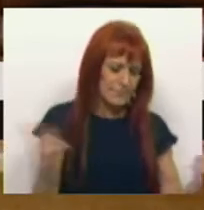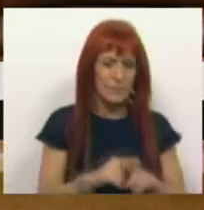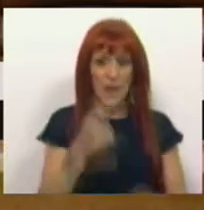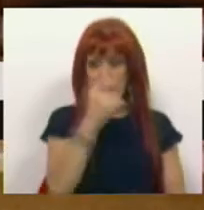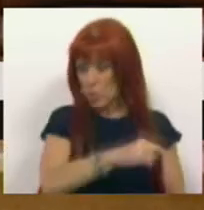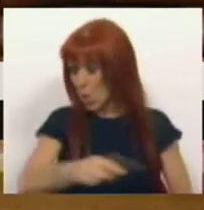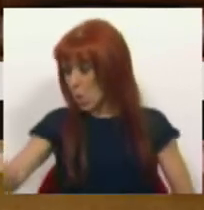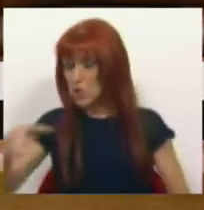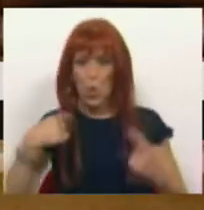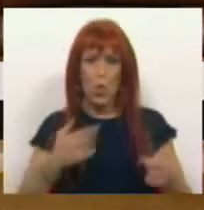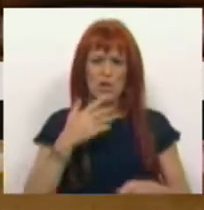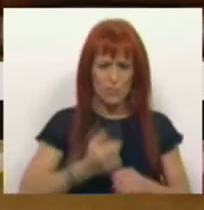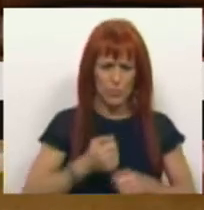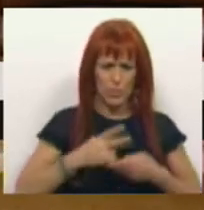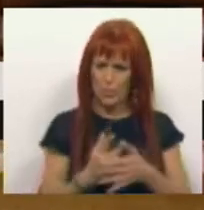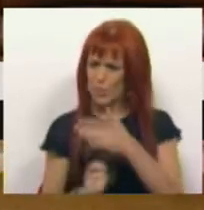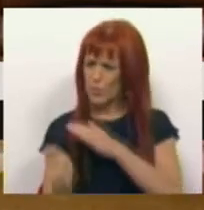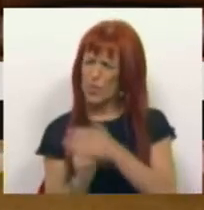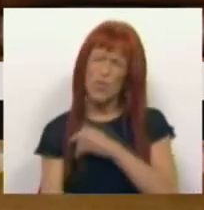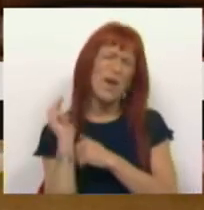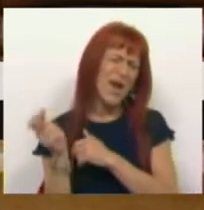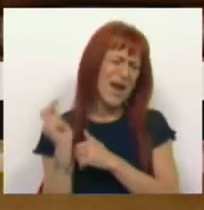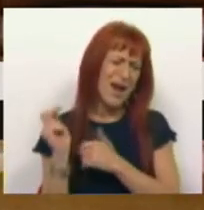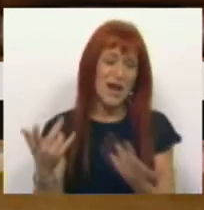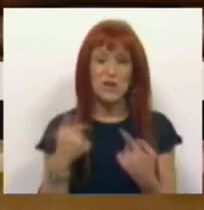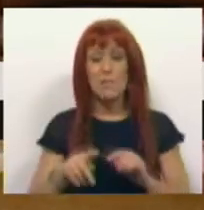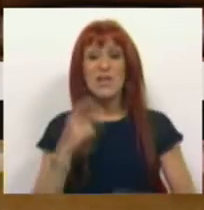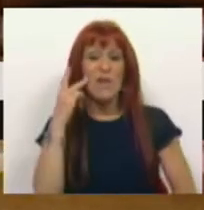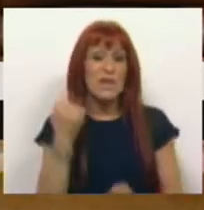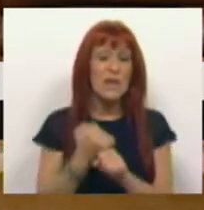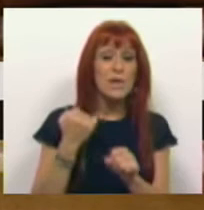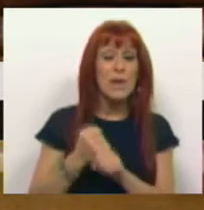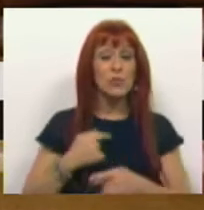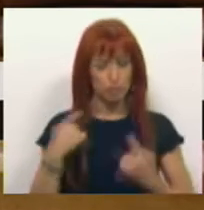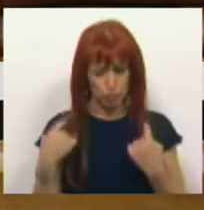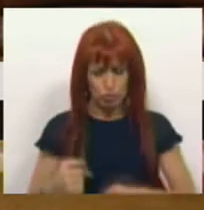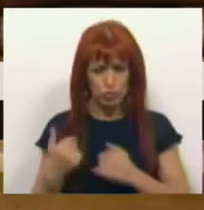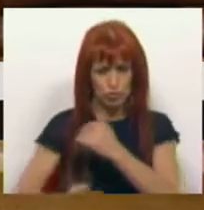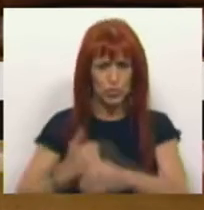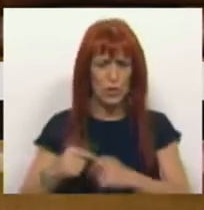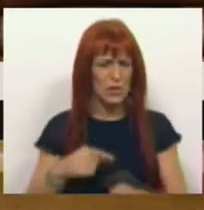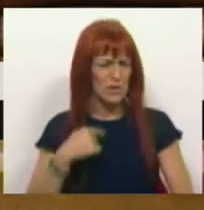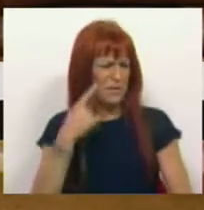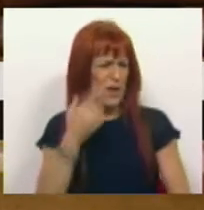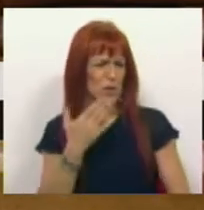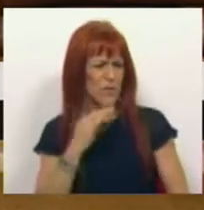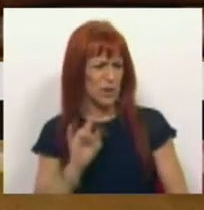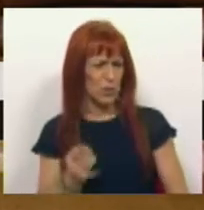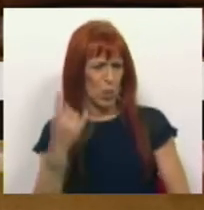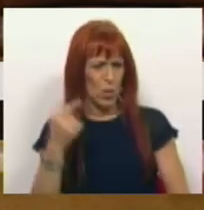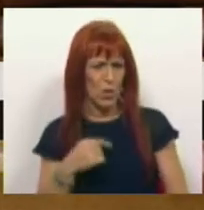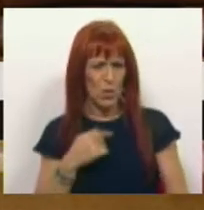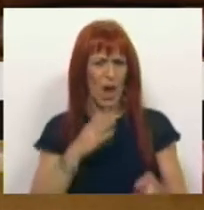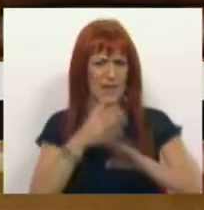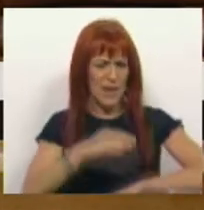Estas pessoas têm hoje carreiras contributivas longuíssimas, mas a vida de trabalho que já levam não é considerada suficiente para